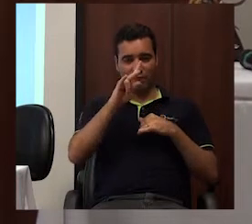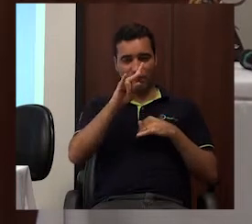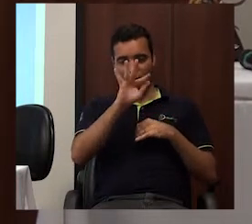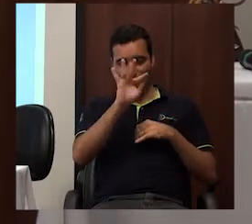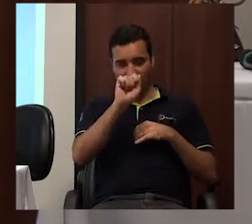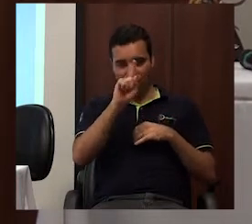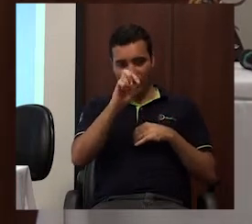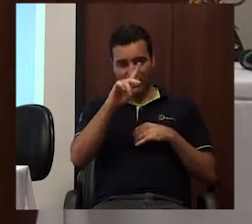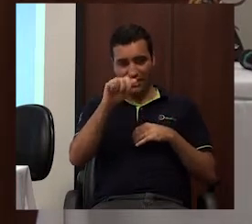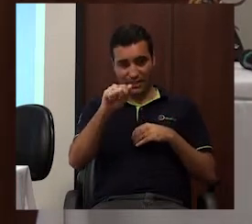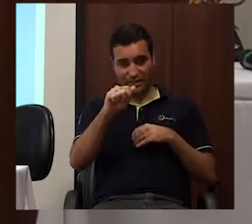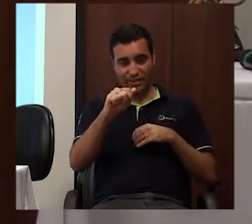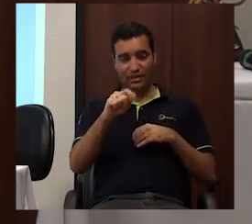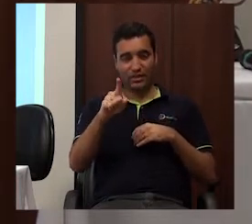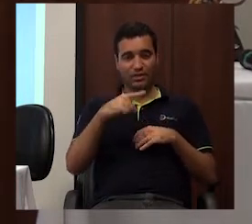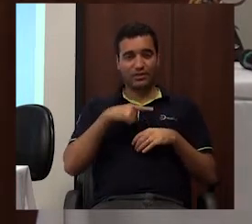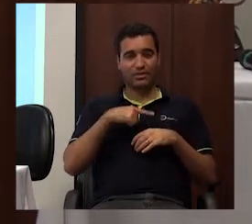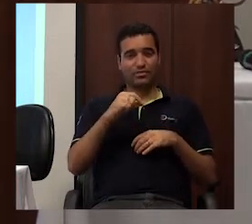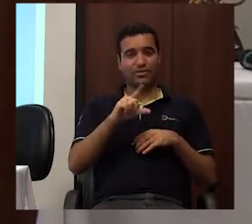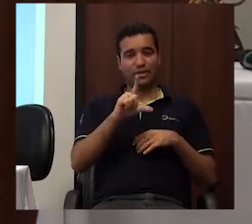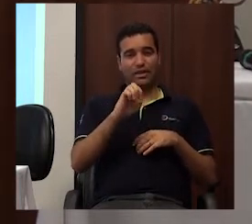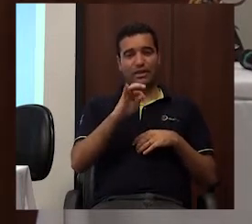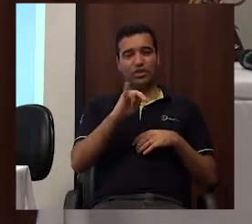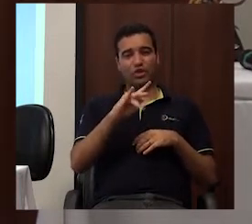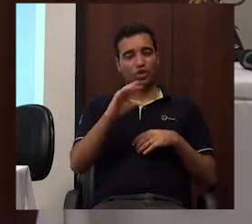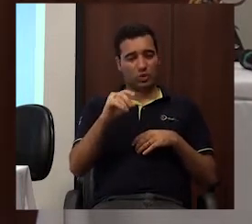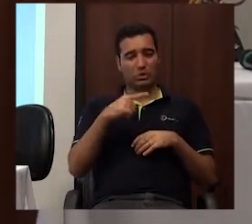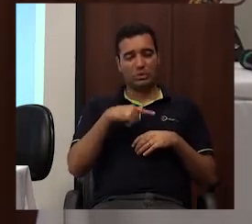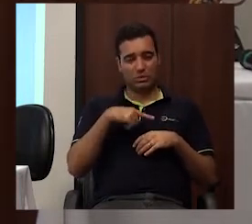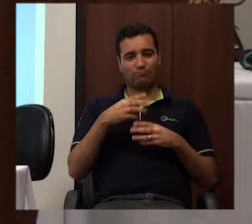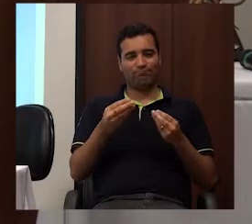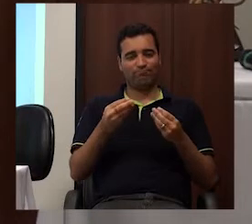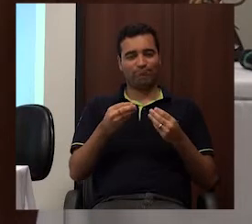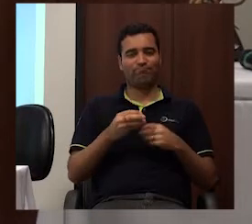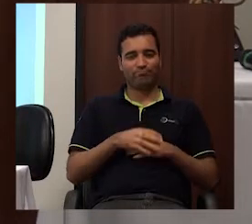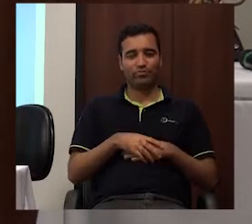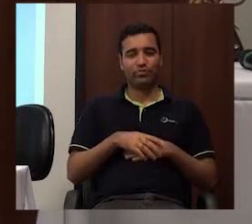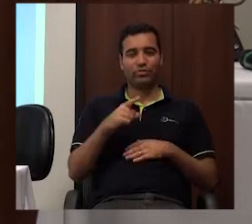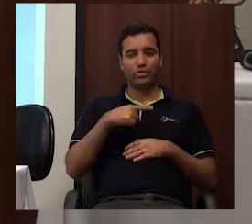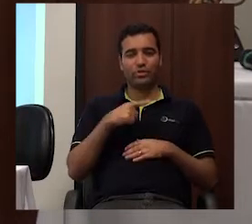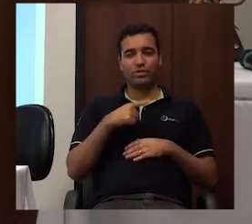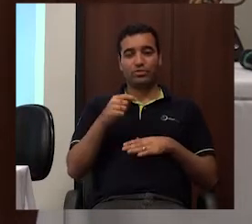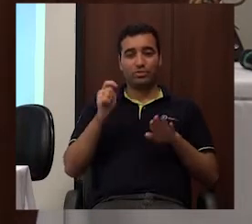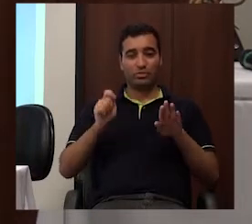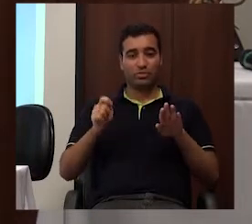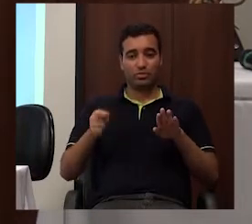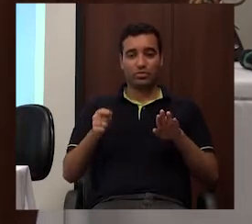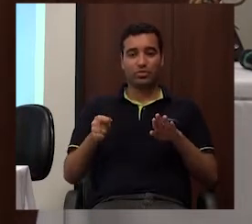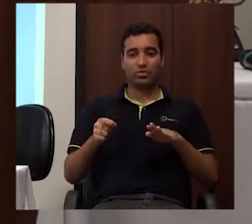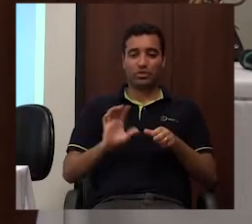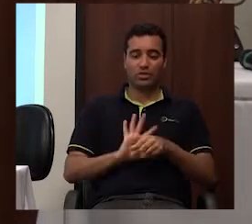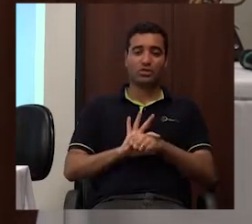grande litigiosidade nesse processo. E nós tínhamos, dentro dessa execução, dessa sentença, que garantiu aos